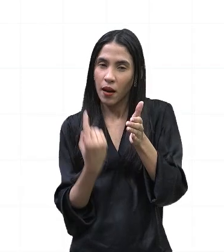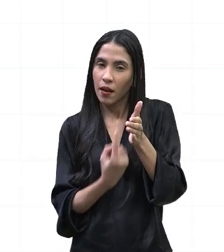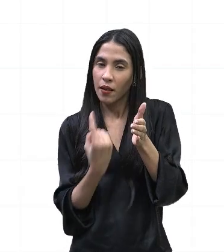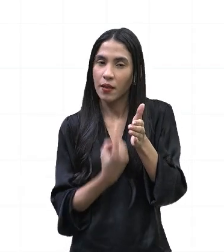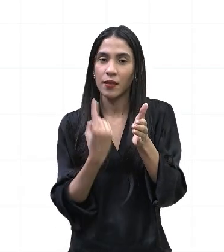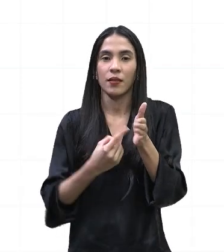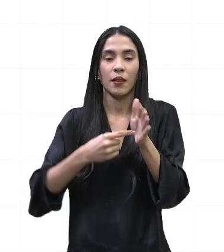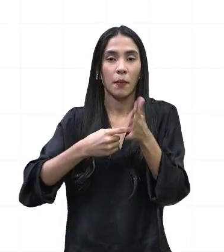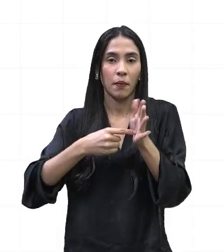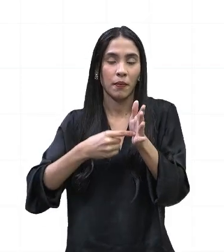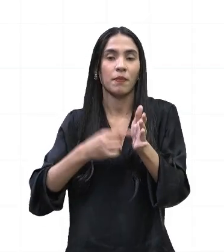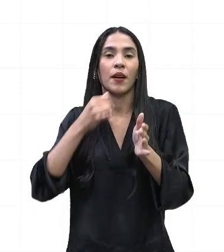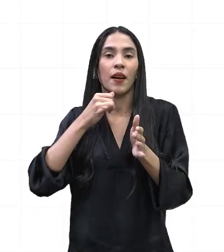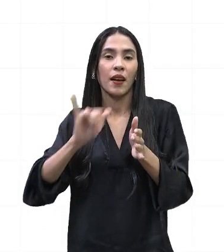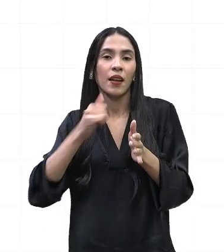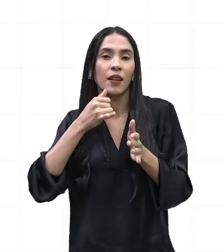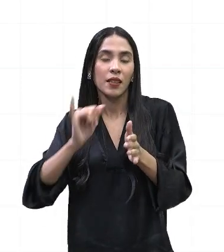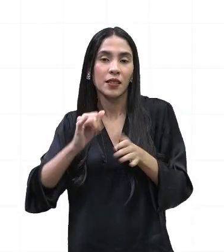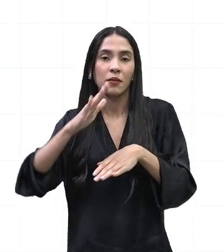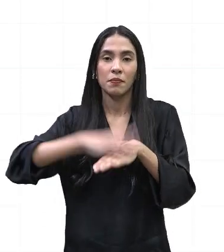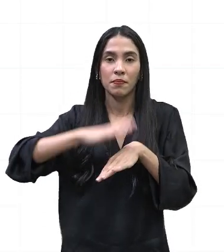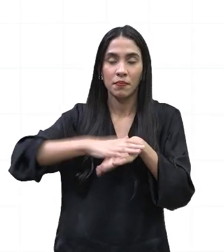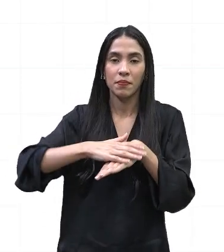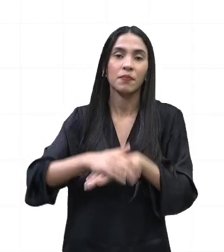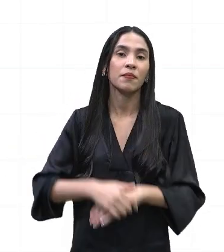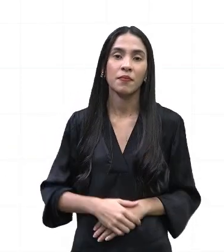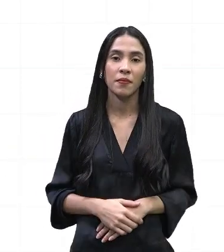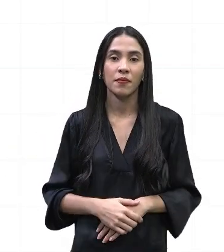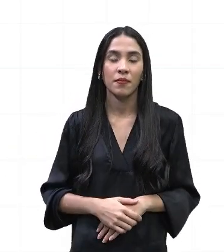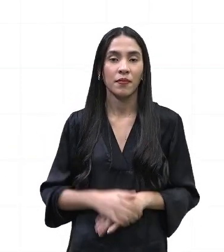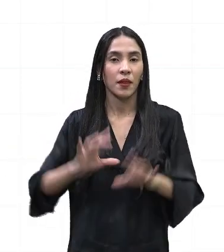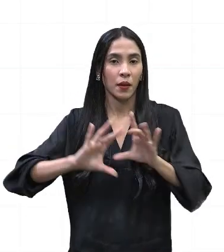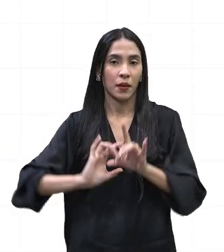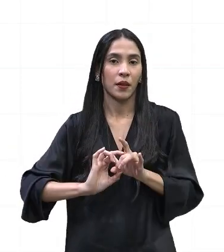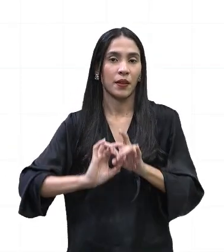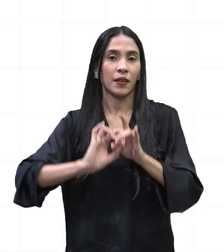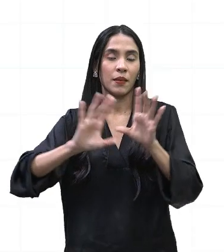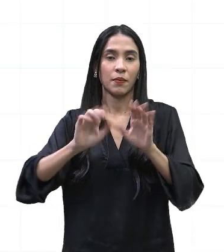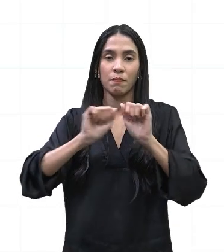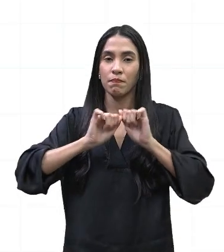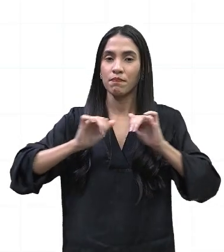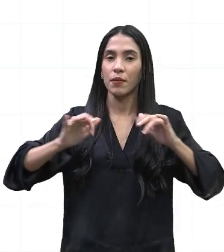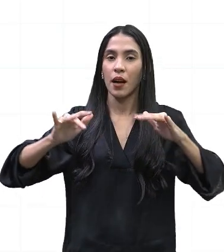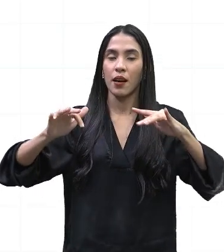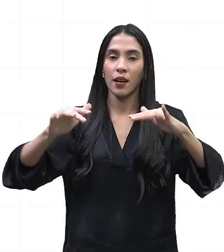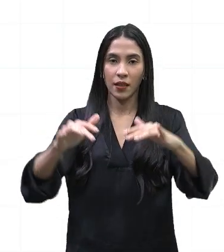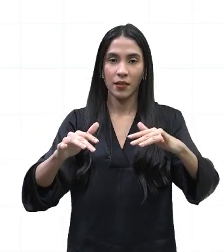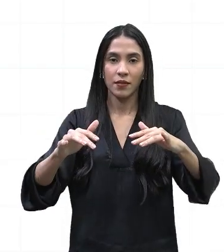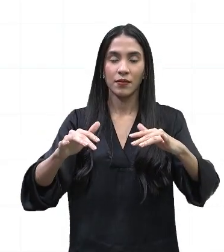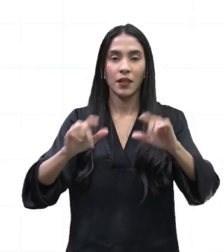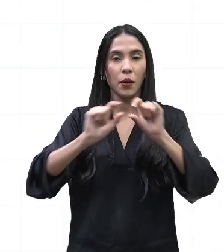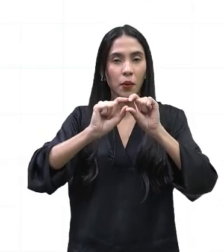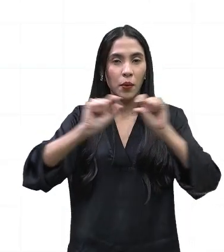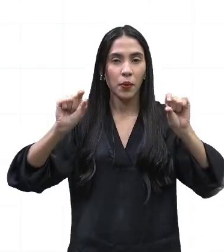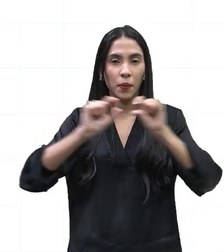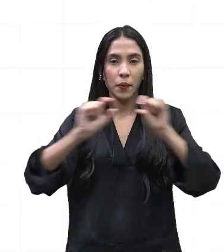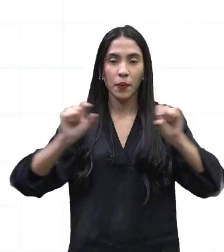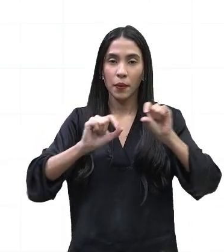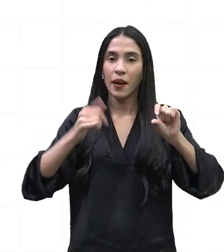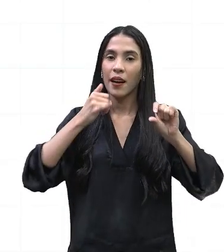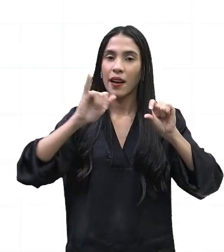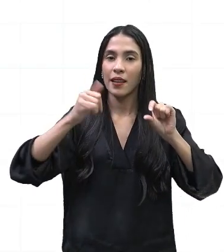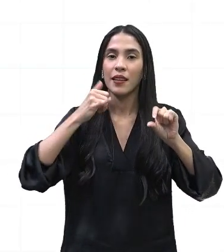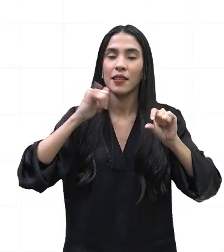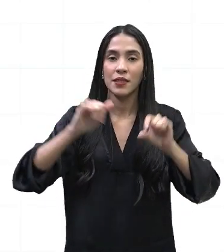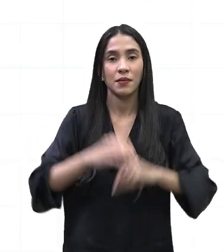a eletricidade é produzida e liberada, né, mandada, enviada para as linhas de transmissão e